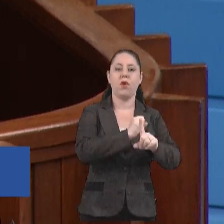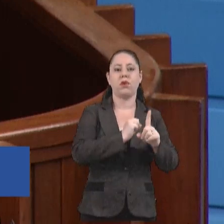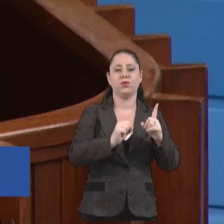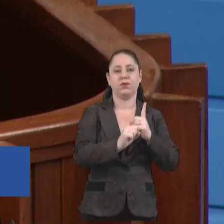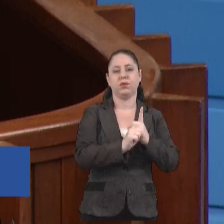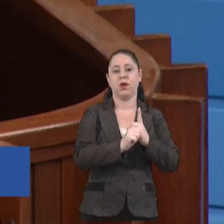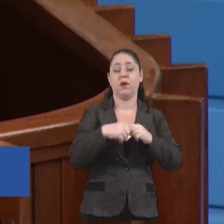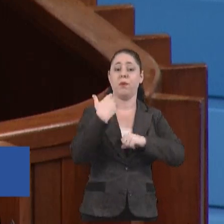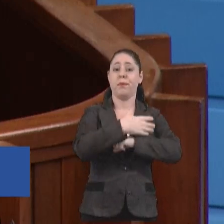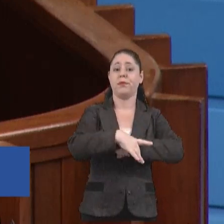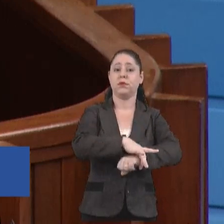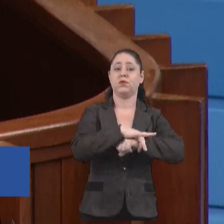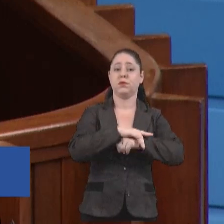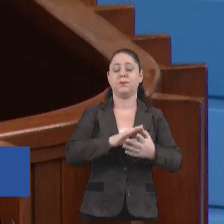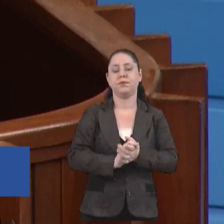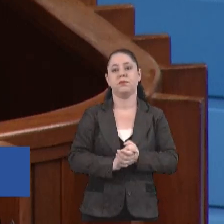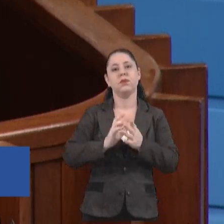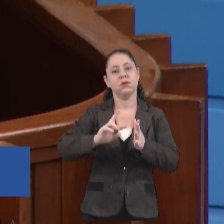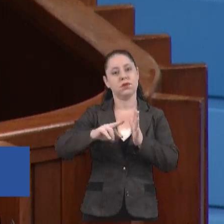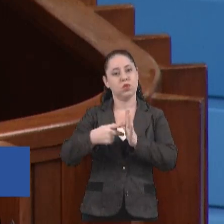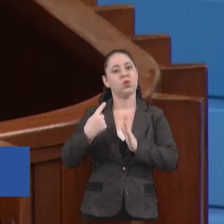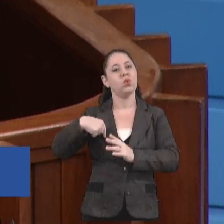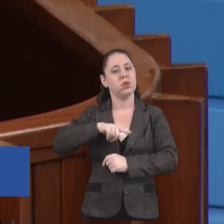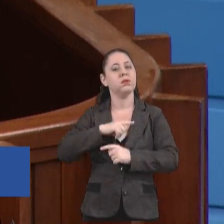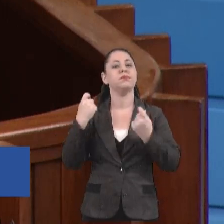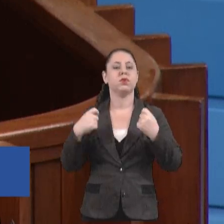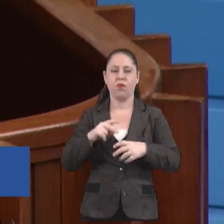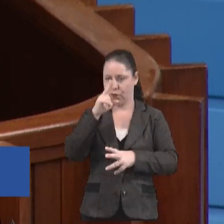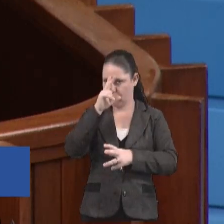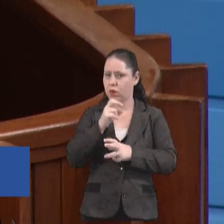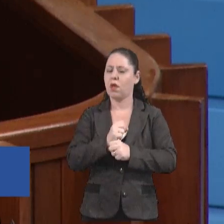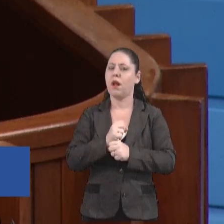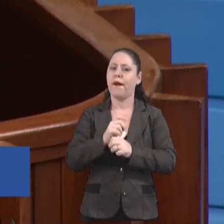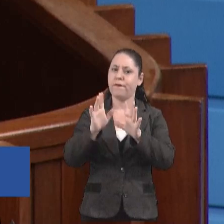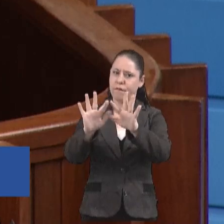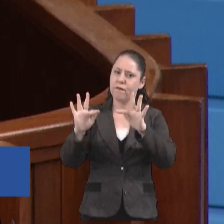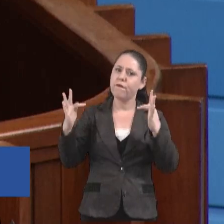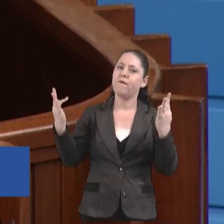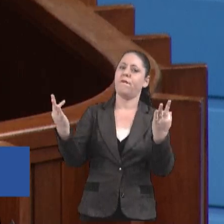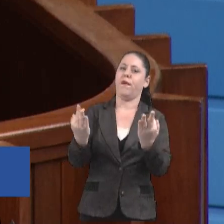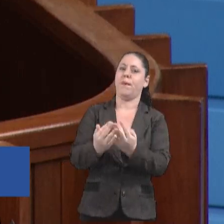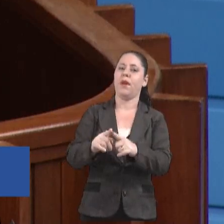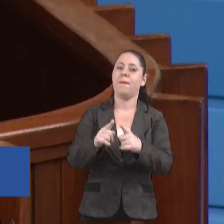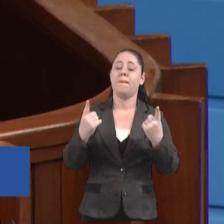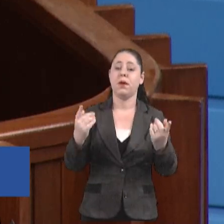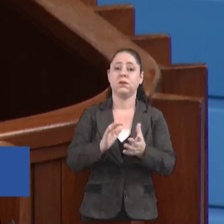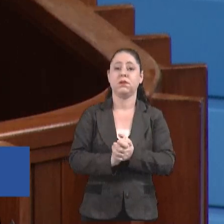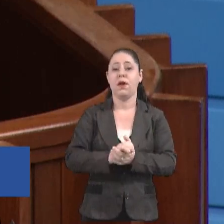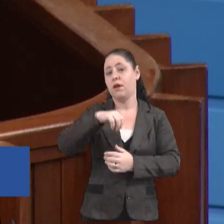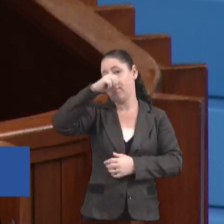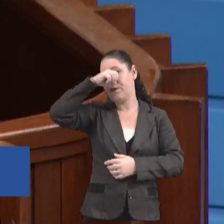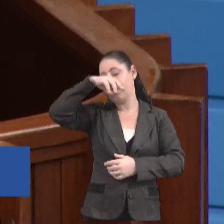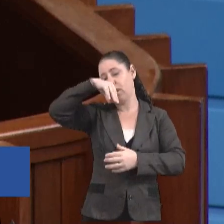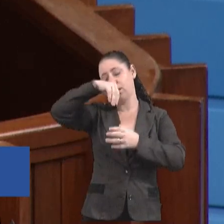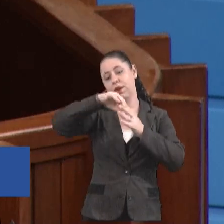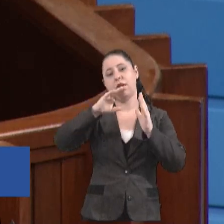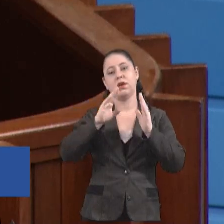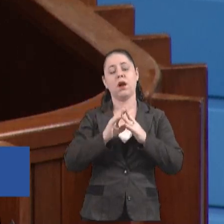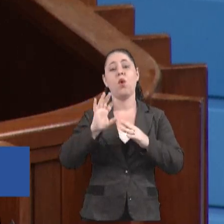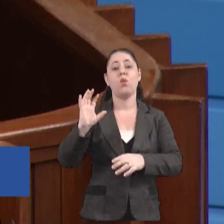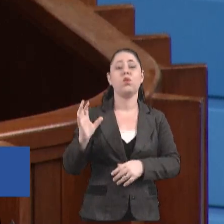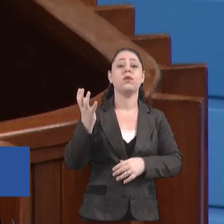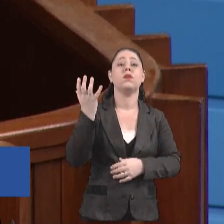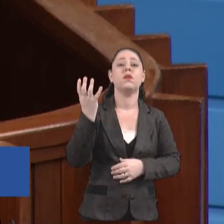e de proteção. Nesse sentido, nós realmente precisamos fortalecer as famílias, mas as violências domésticas